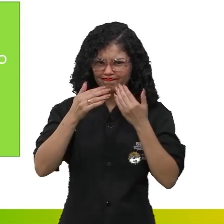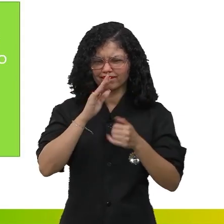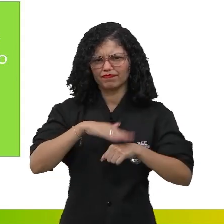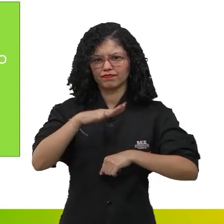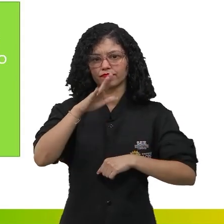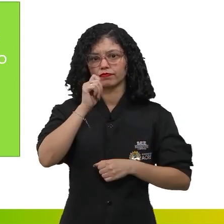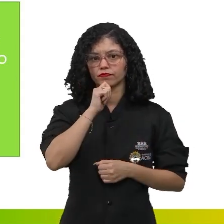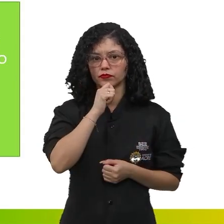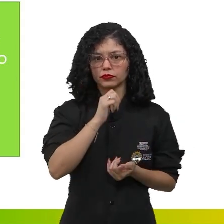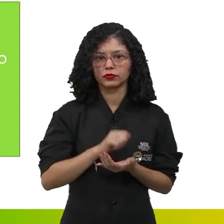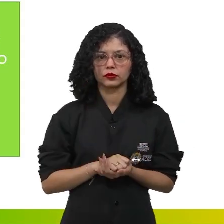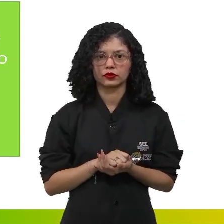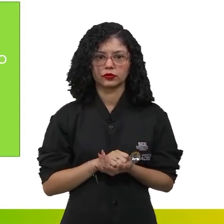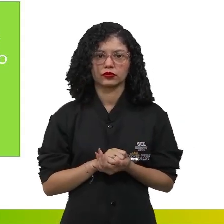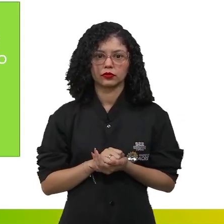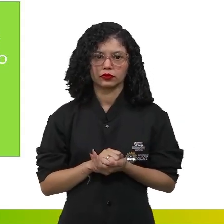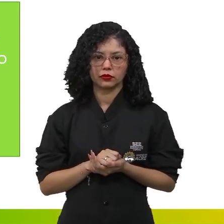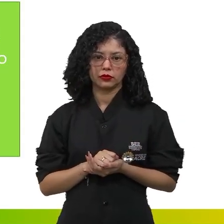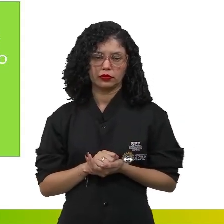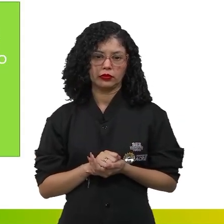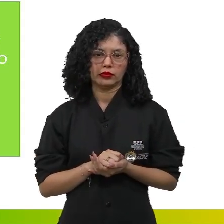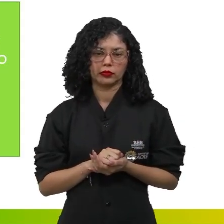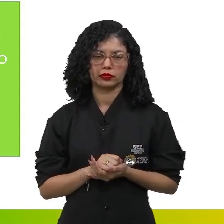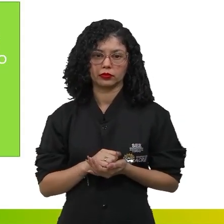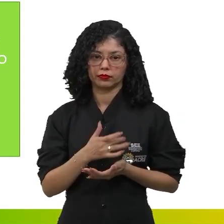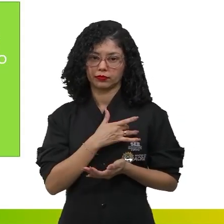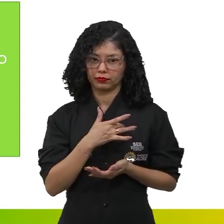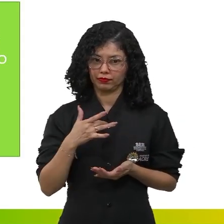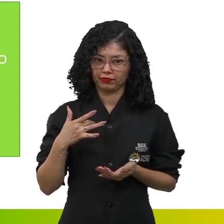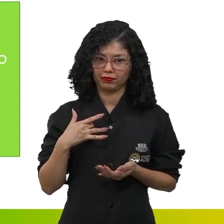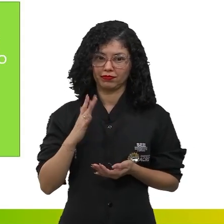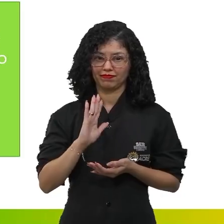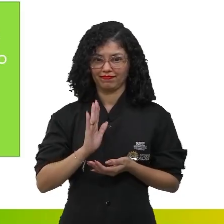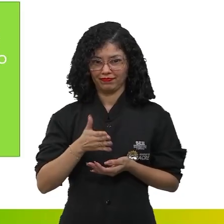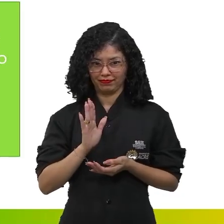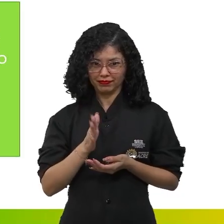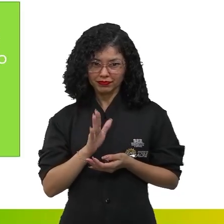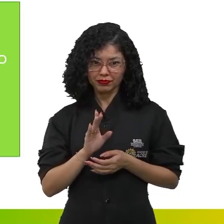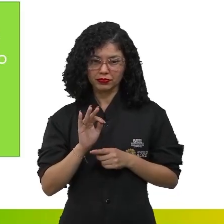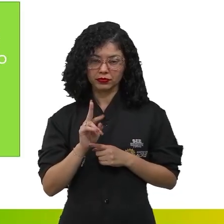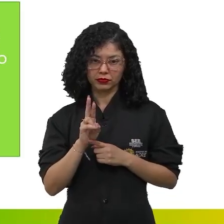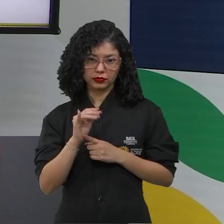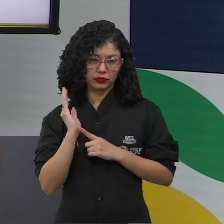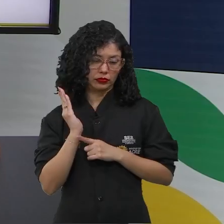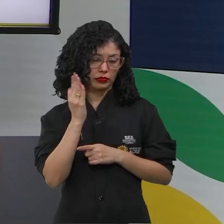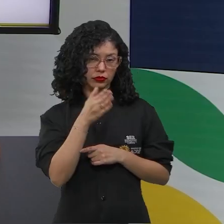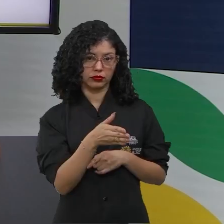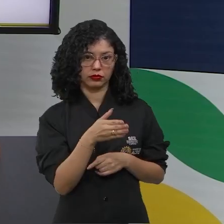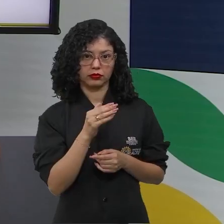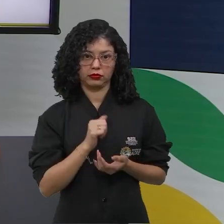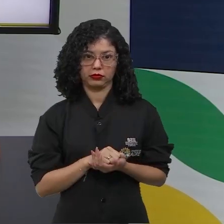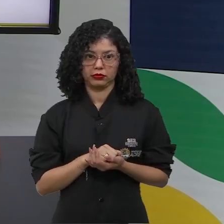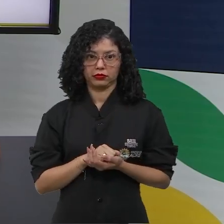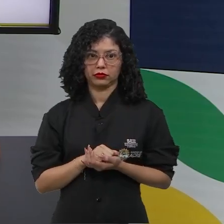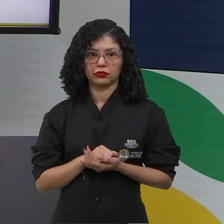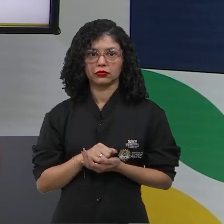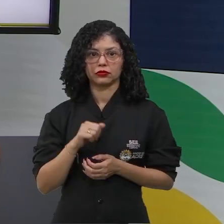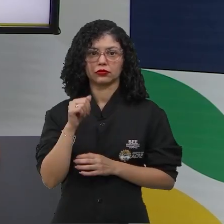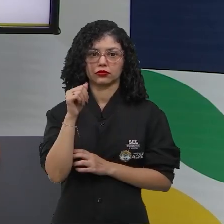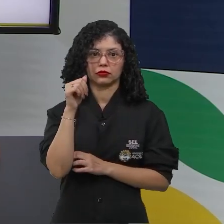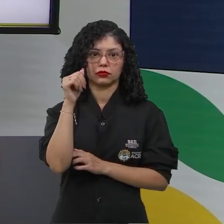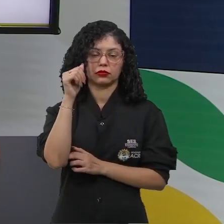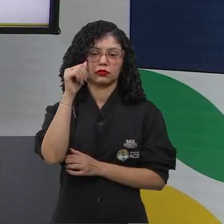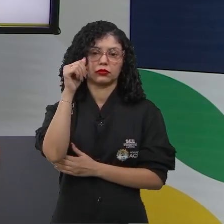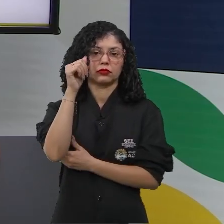em excesso descompensadamente, ortorexia, que é já um direcionamento para uma